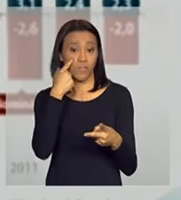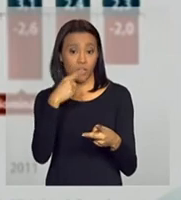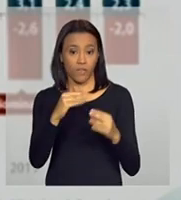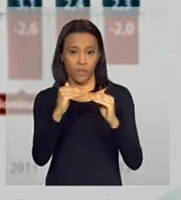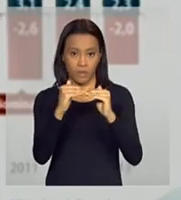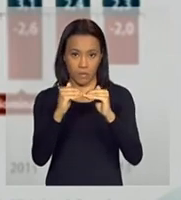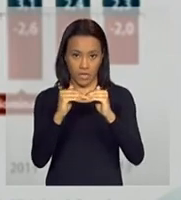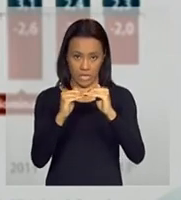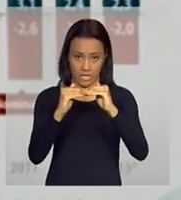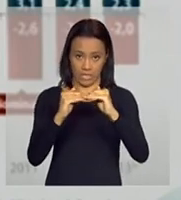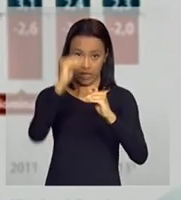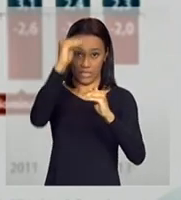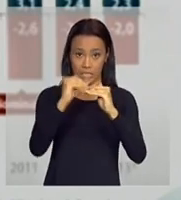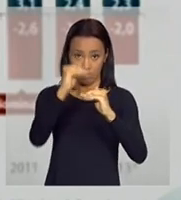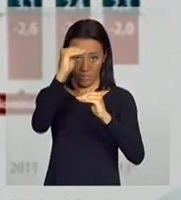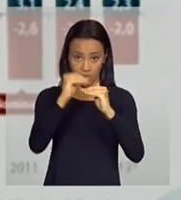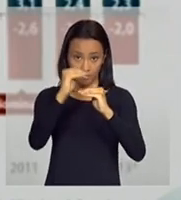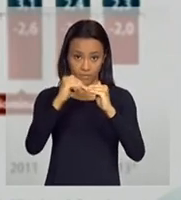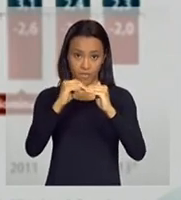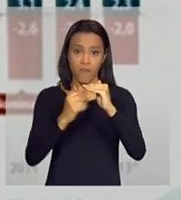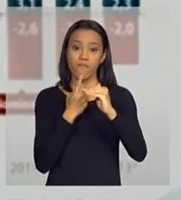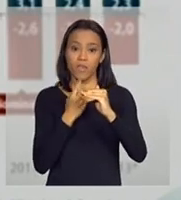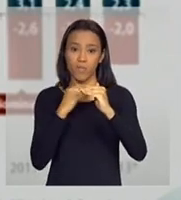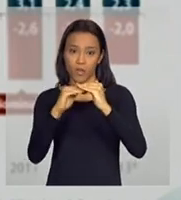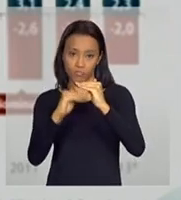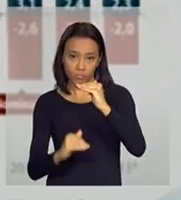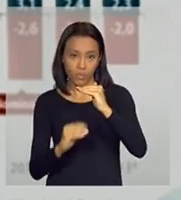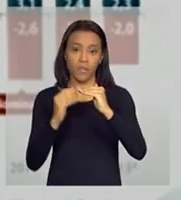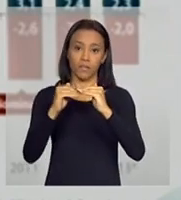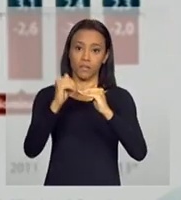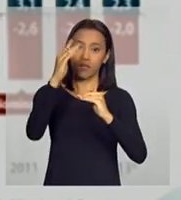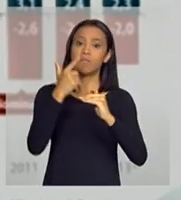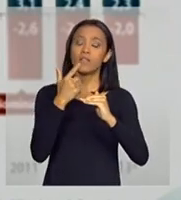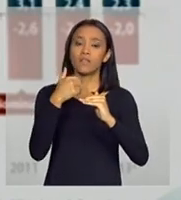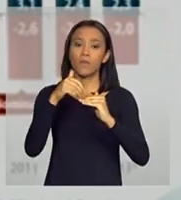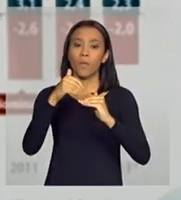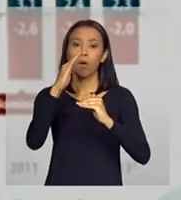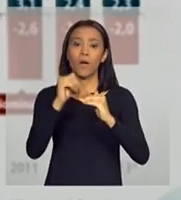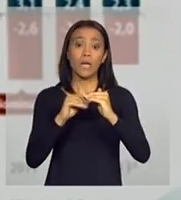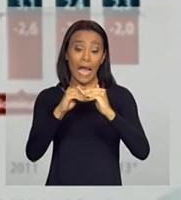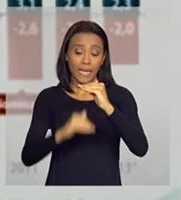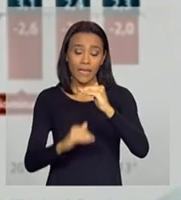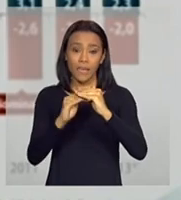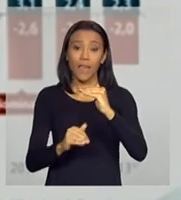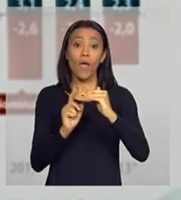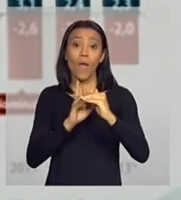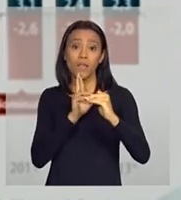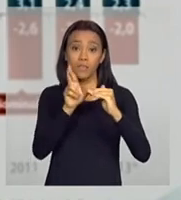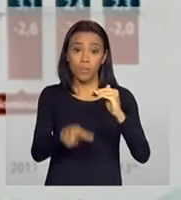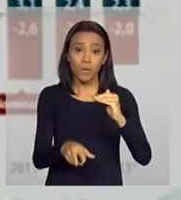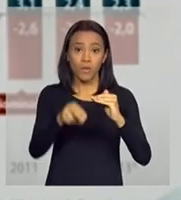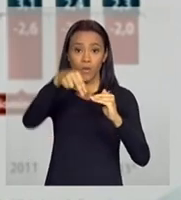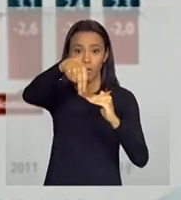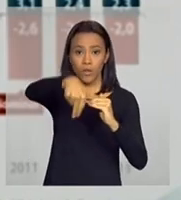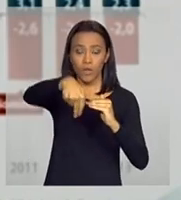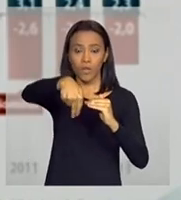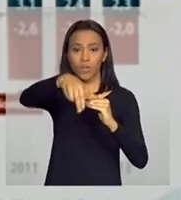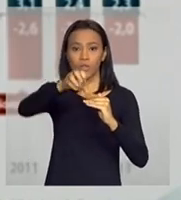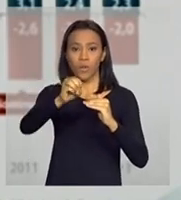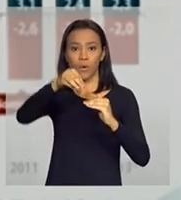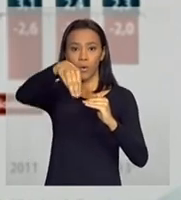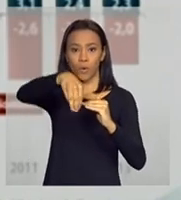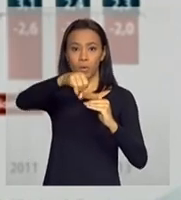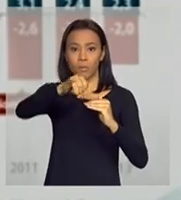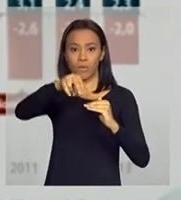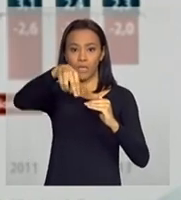cima do gráfico é o resultado primário e a parte de baixo é é o resultado nominal então nós podemos ver